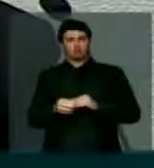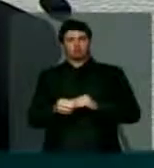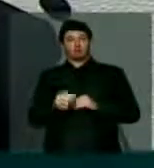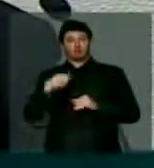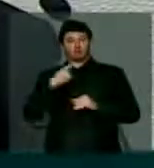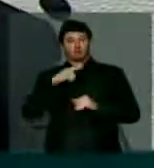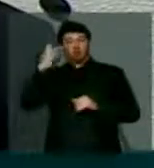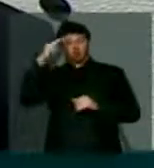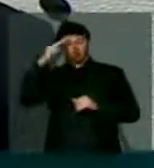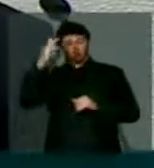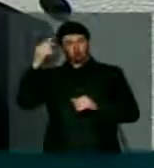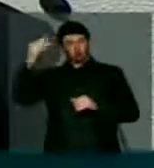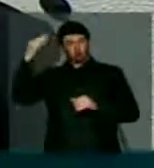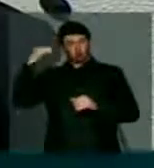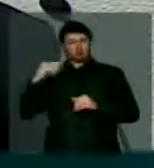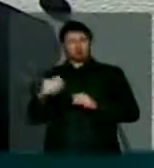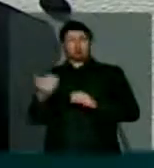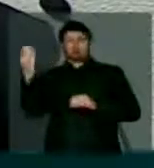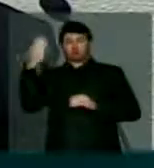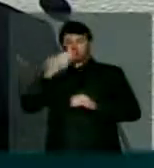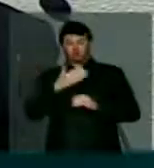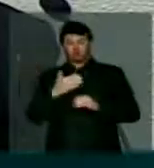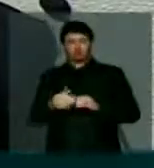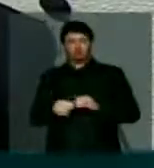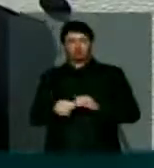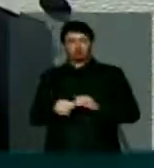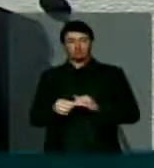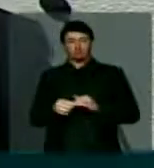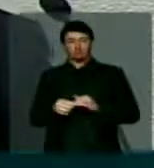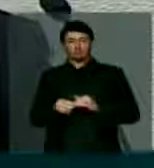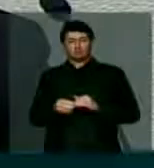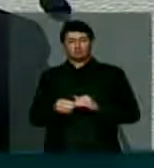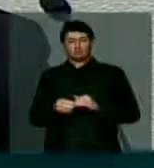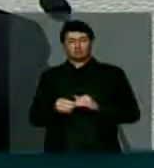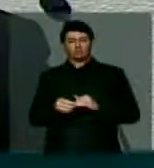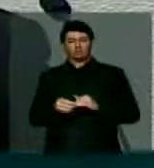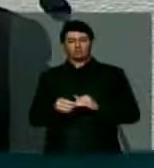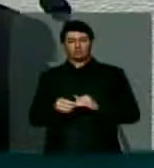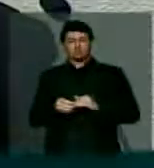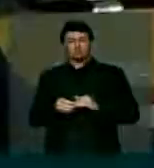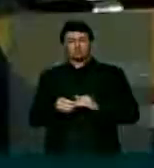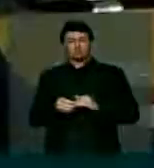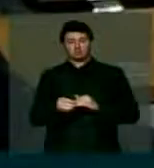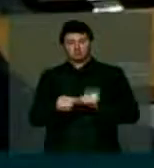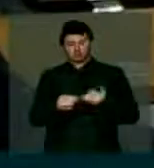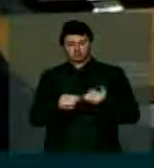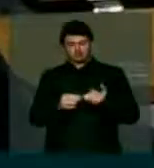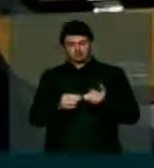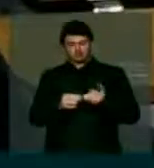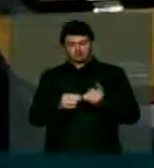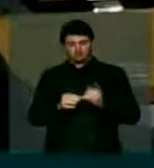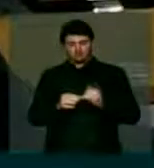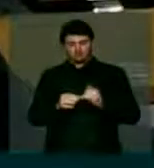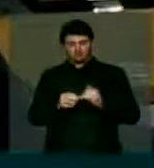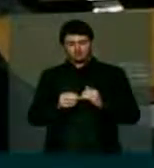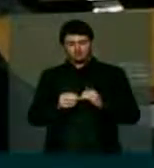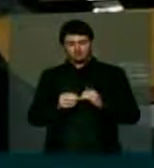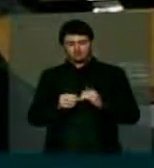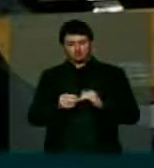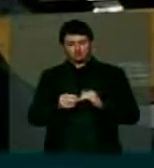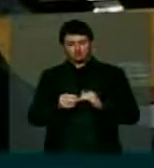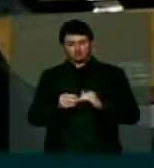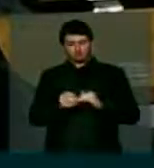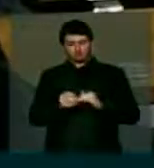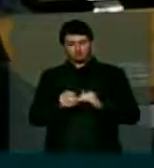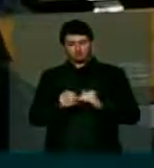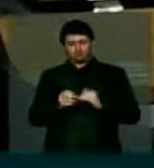Nós temos aqui um histórico que mostra que... Isso foi a informação que a Petrobras América me deu. Sim, que aqui nós temos